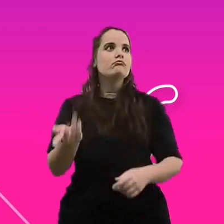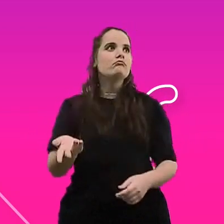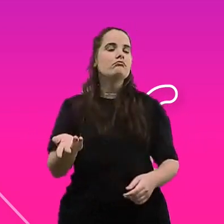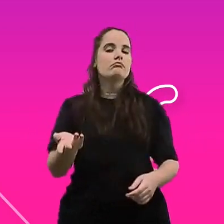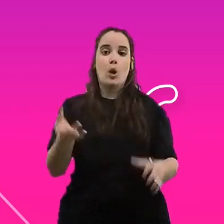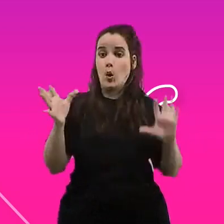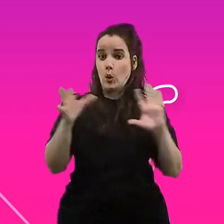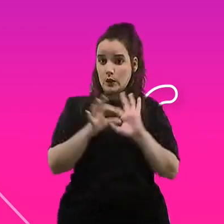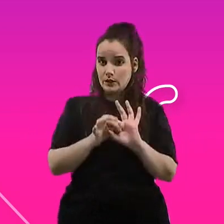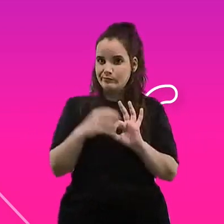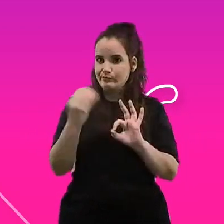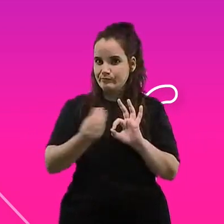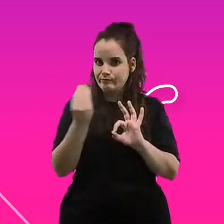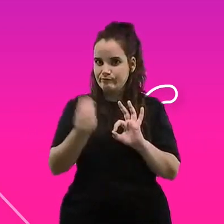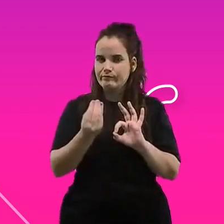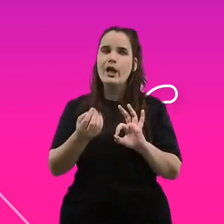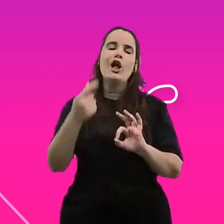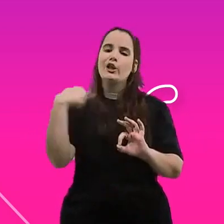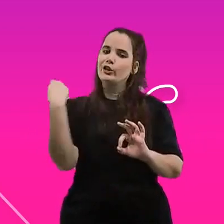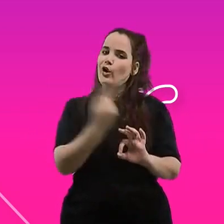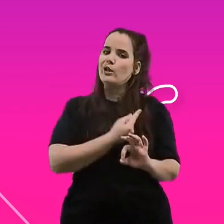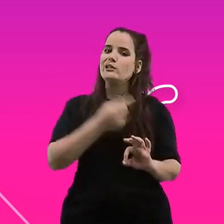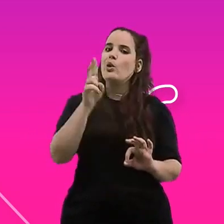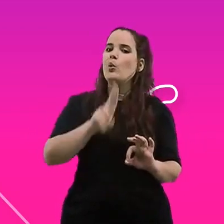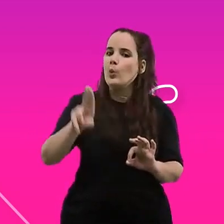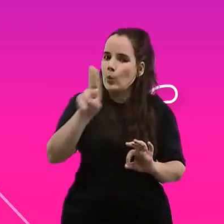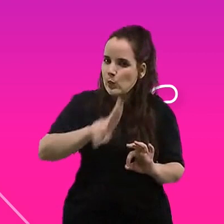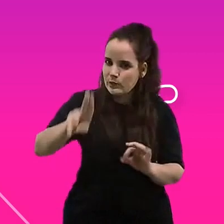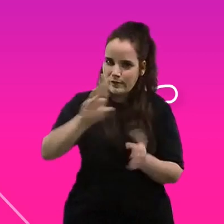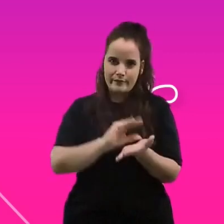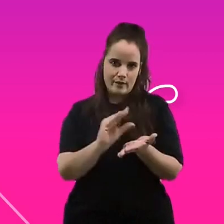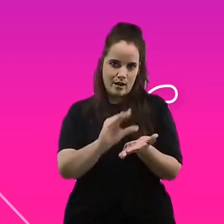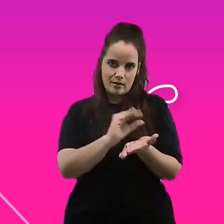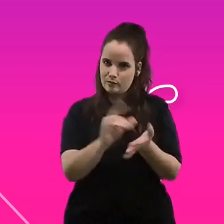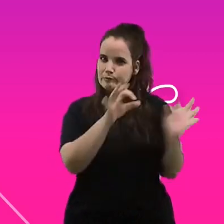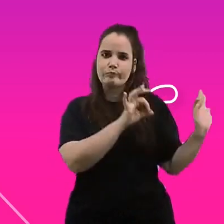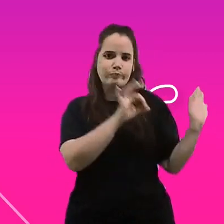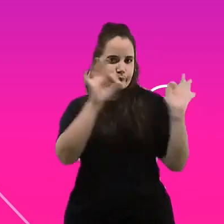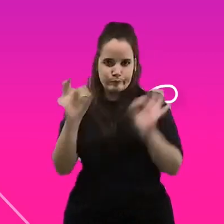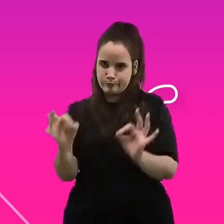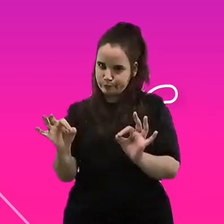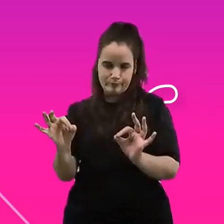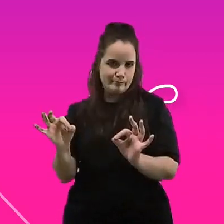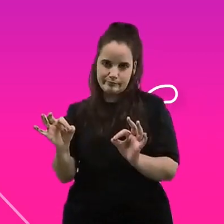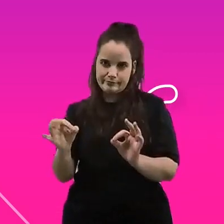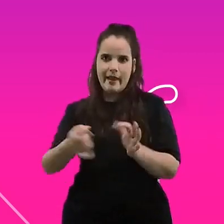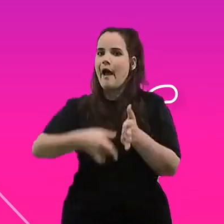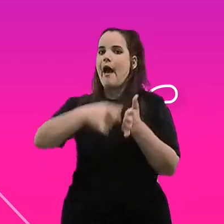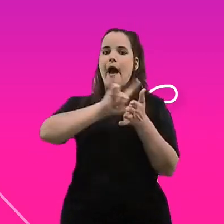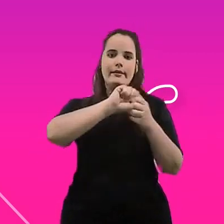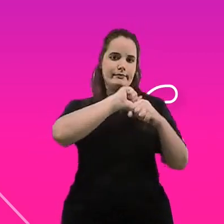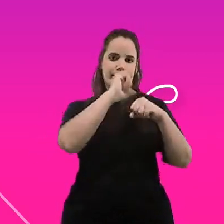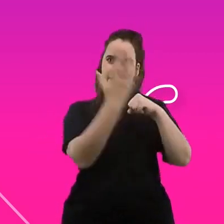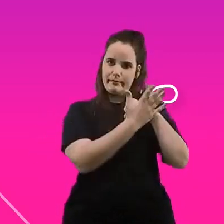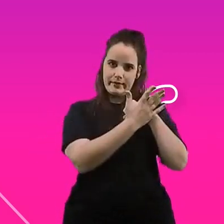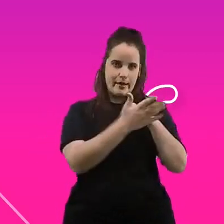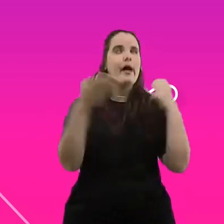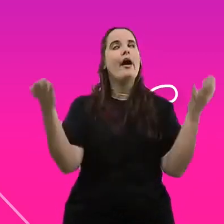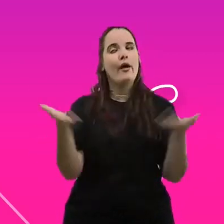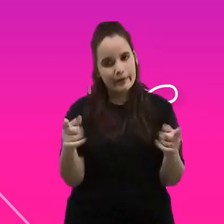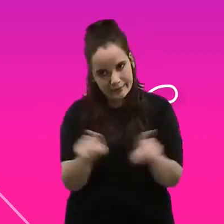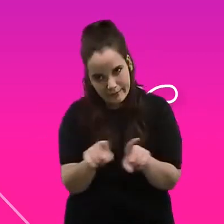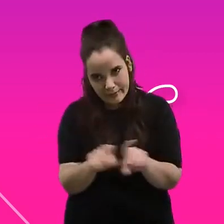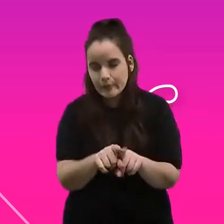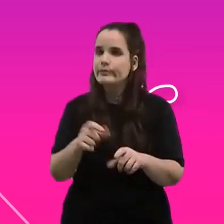parte do nosso dia a dia. A gente é uma empresa de tecnologia, então a gente acompanha diariamente, hora a hora, os nossos principais indicadores